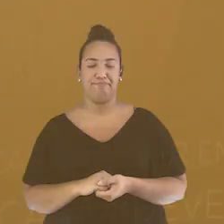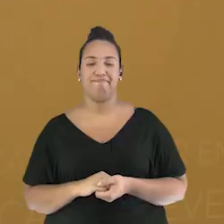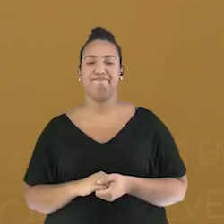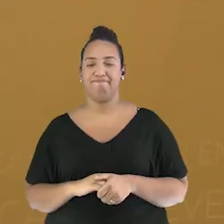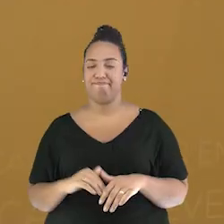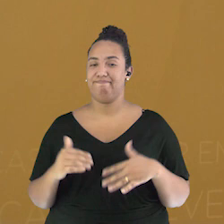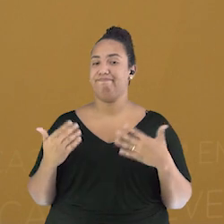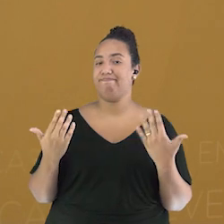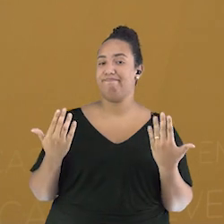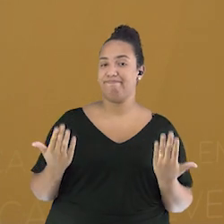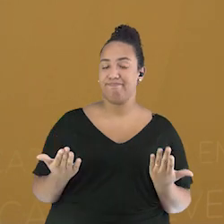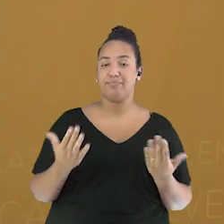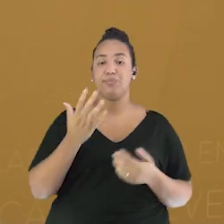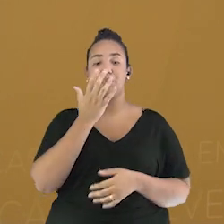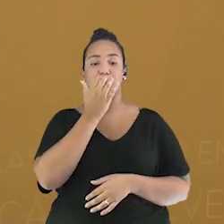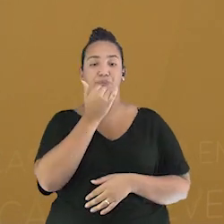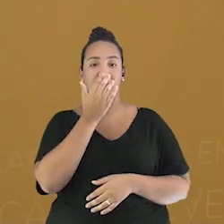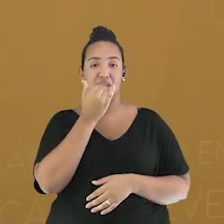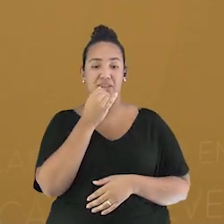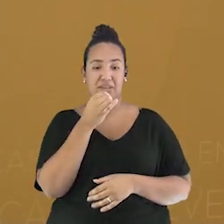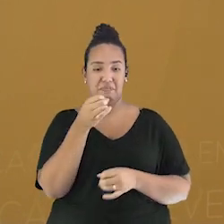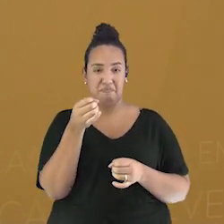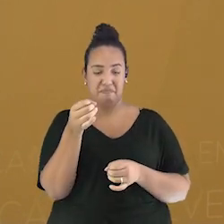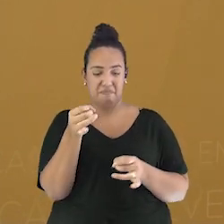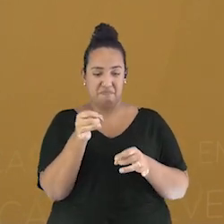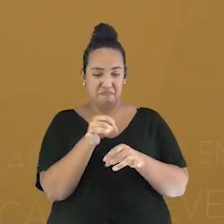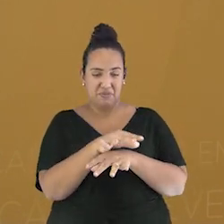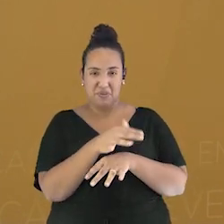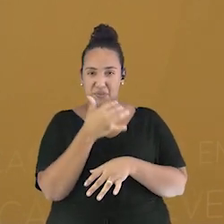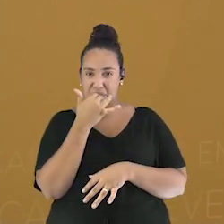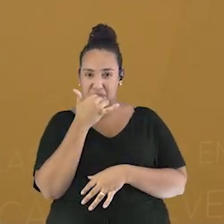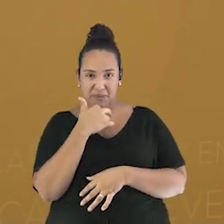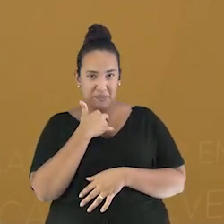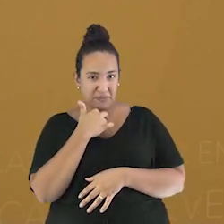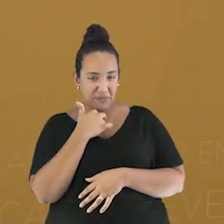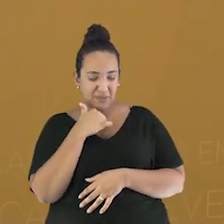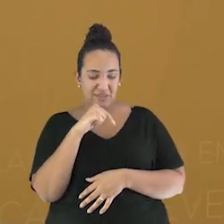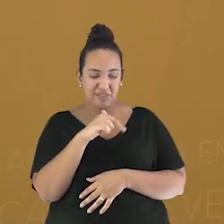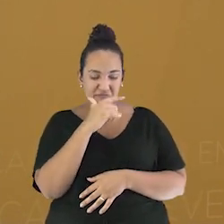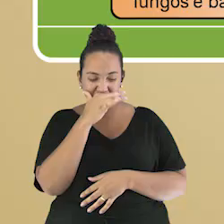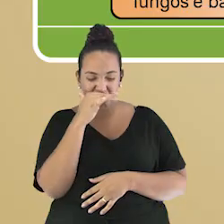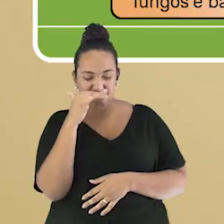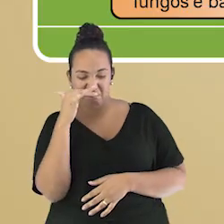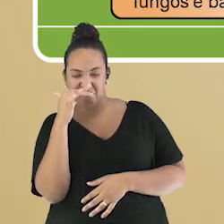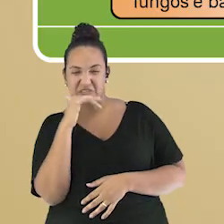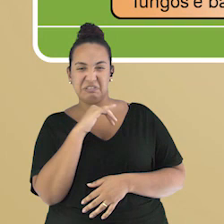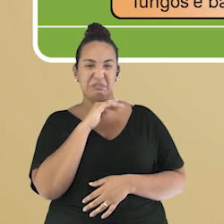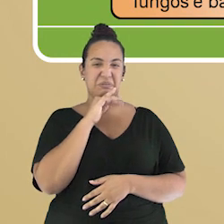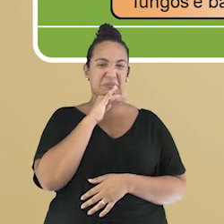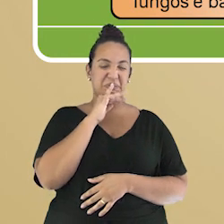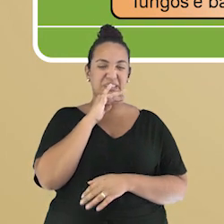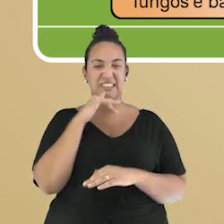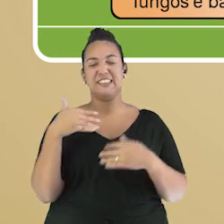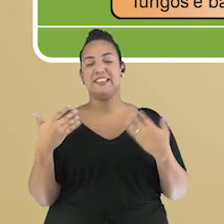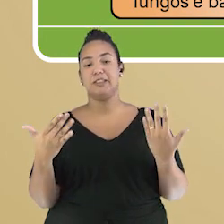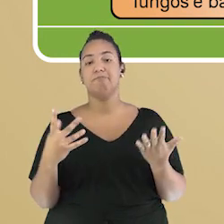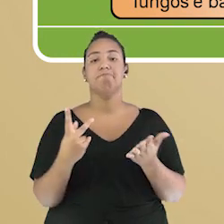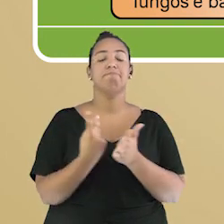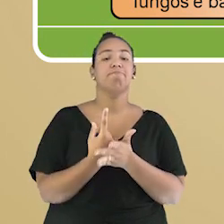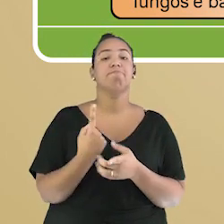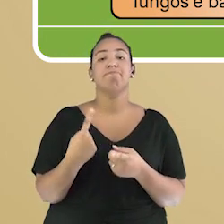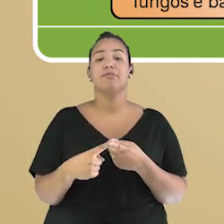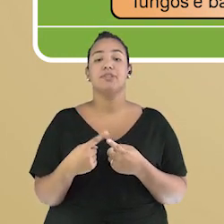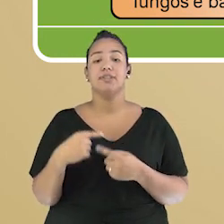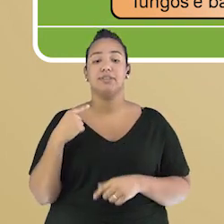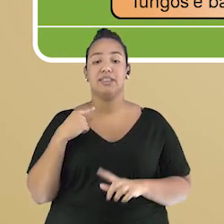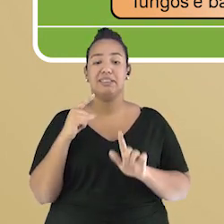Pois é, pessoal, alimentos apodrecidos costumam liberar um odor desagradável. Isso acontece por conta